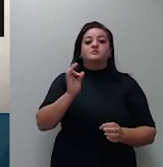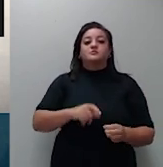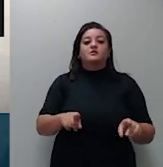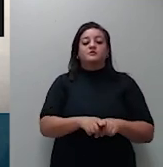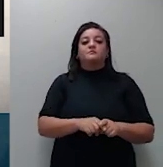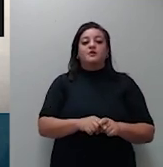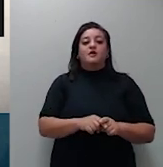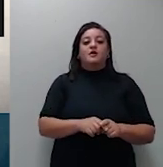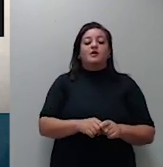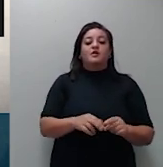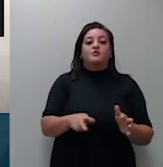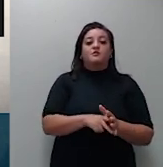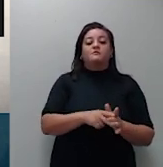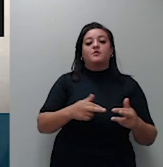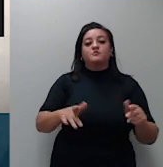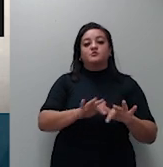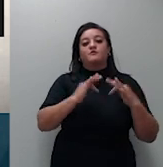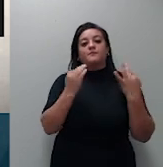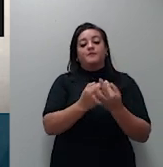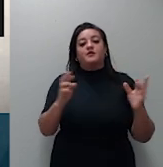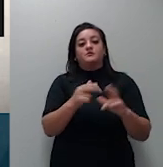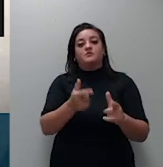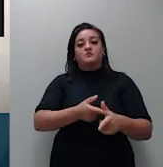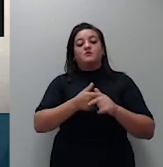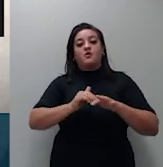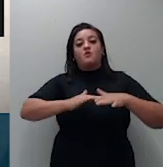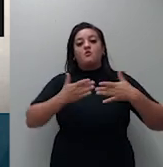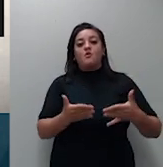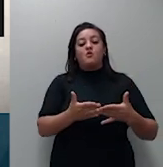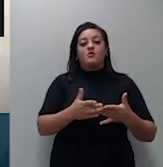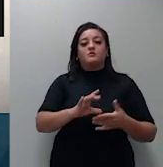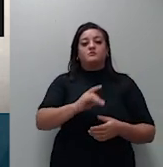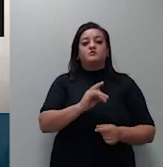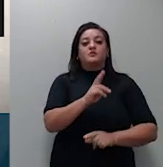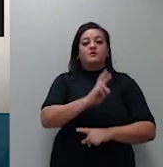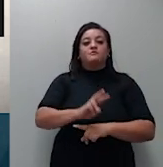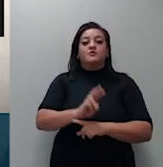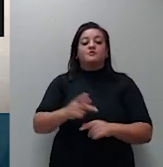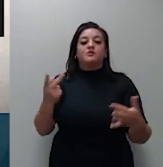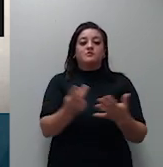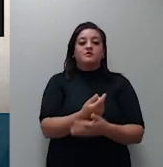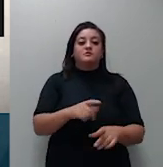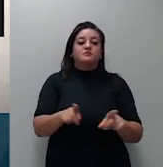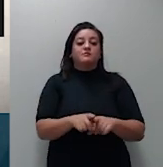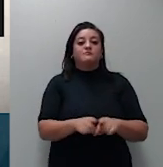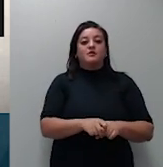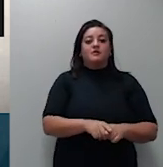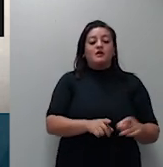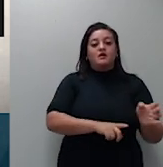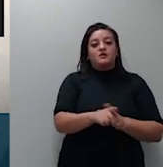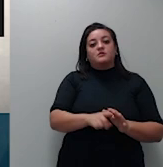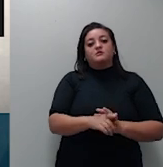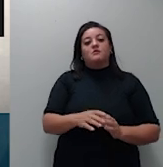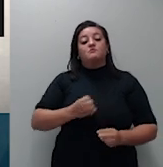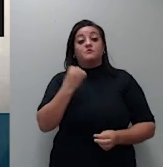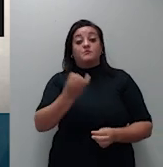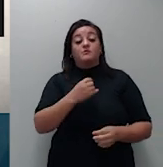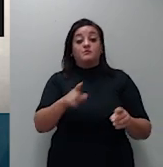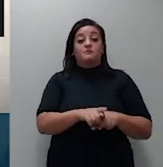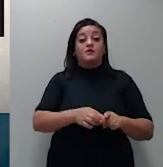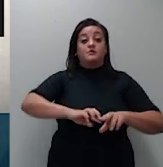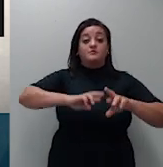relativo as dívidas sobre as quais O Escudo protetivo incidirá questão que muito interessa a controvérsia